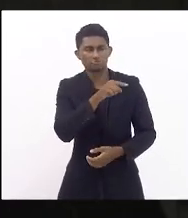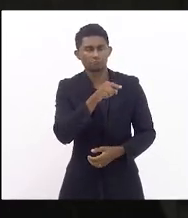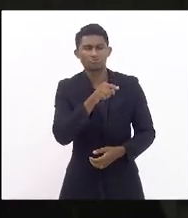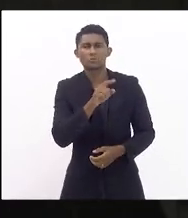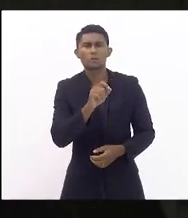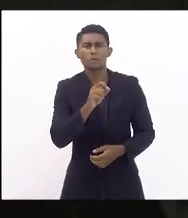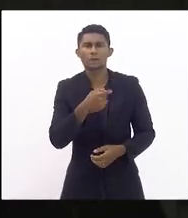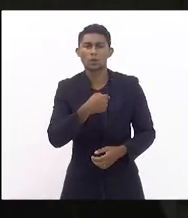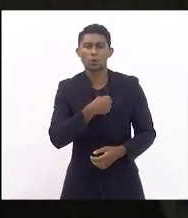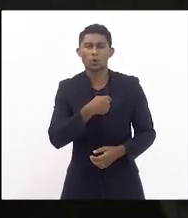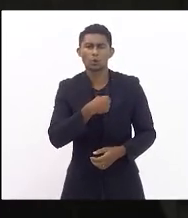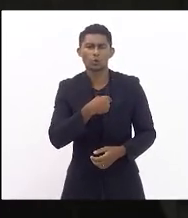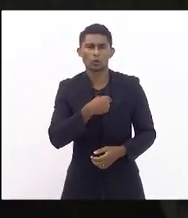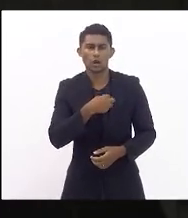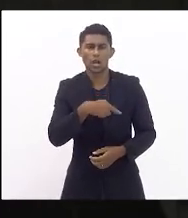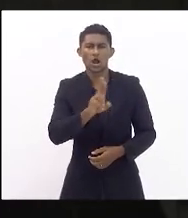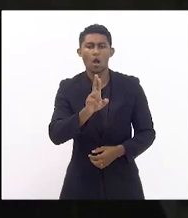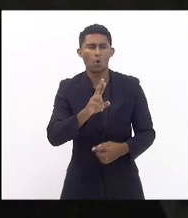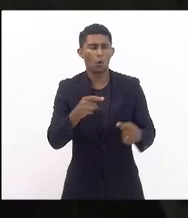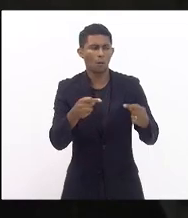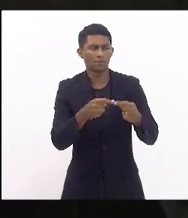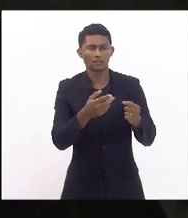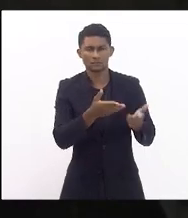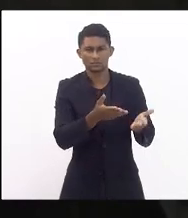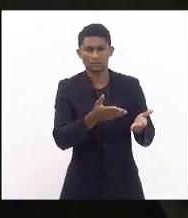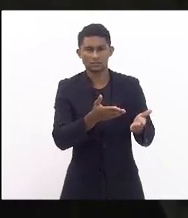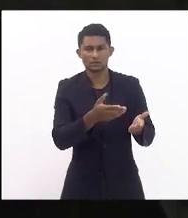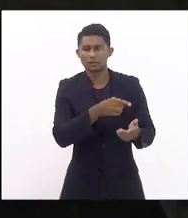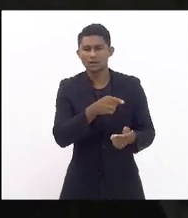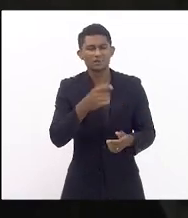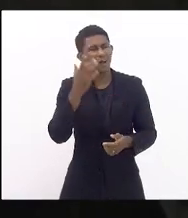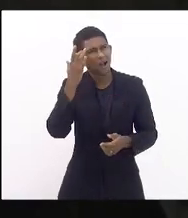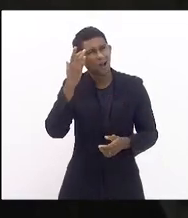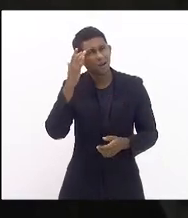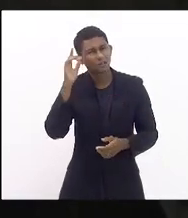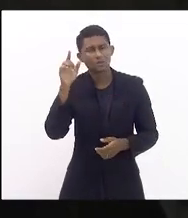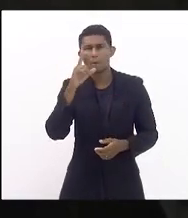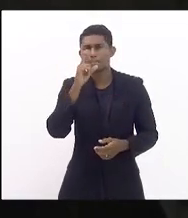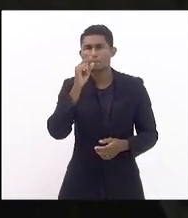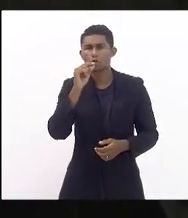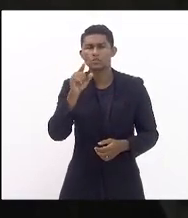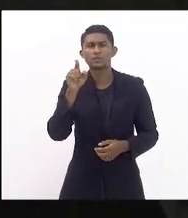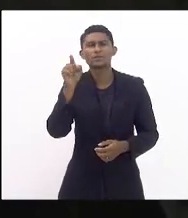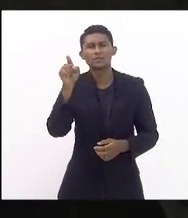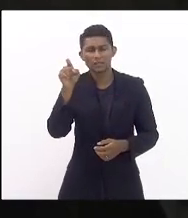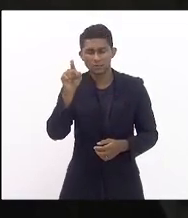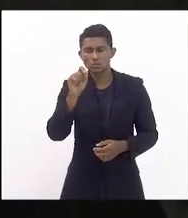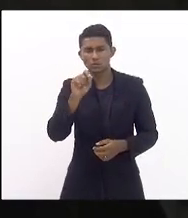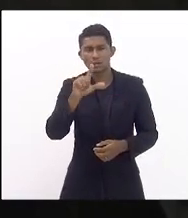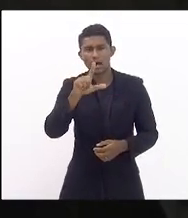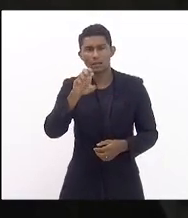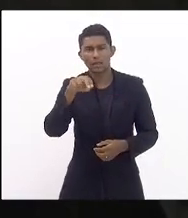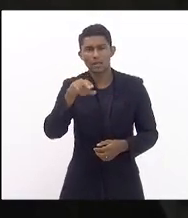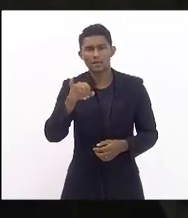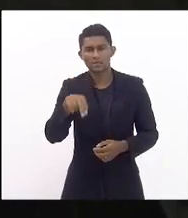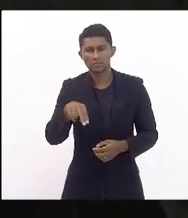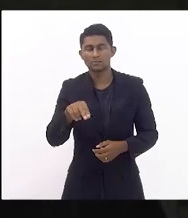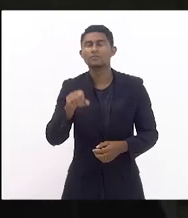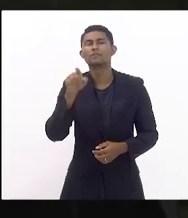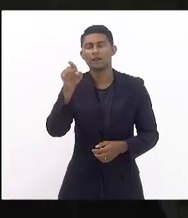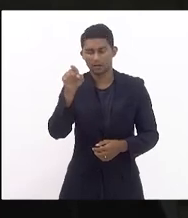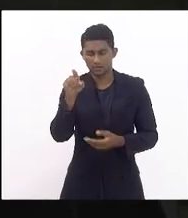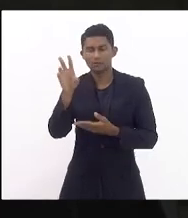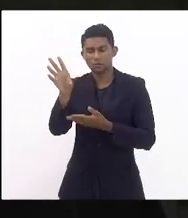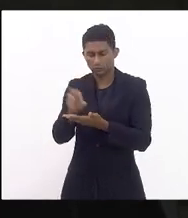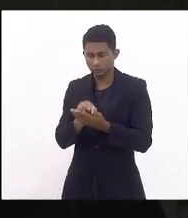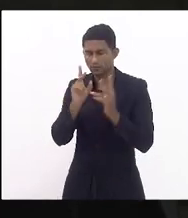crença religiosa. Achar que o Putin é um discípulo de Lenin e que a Rússia